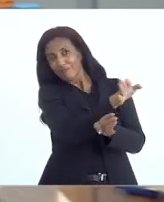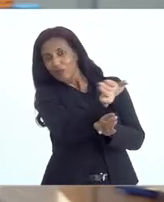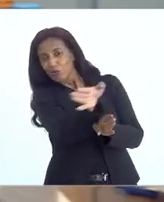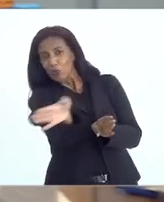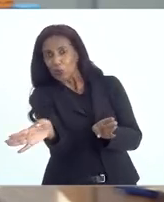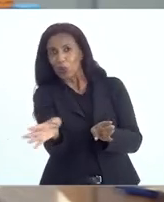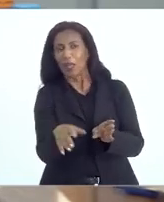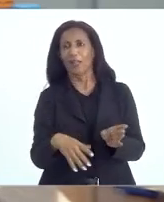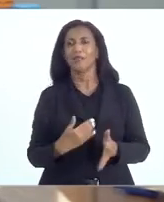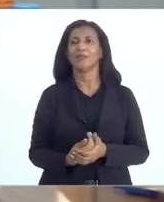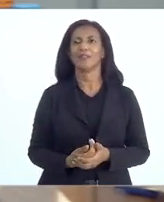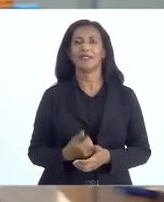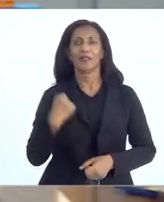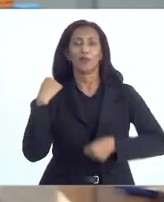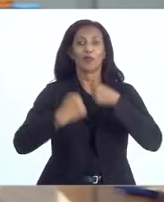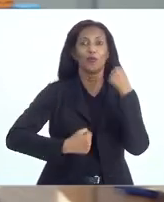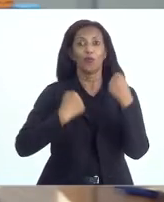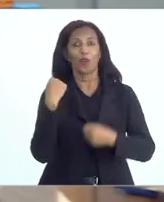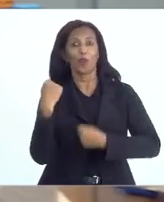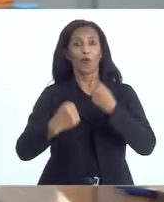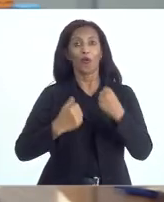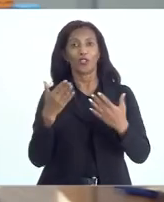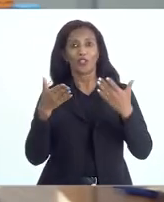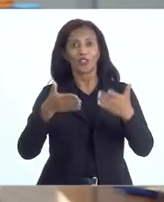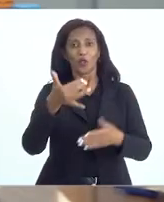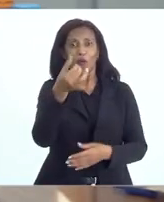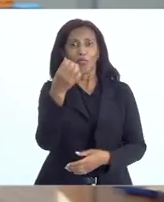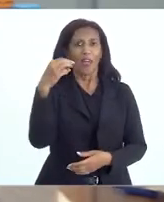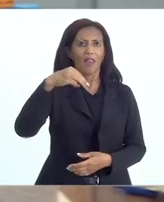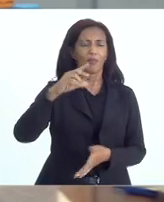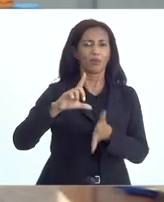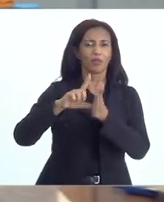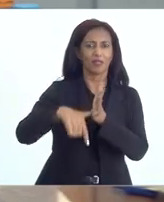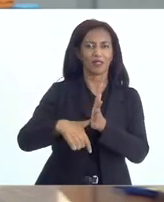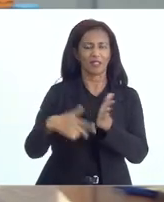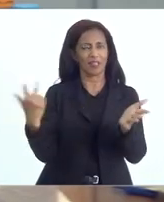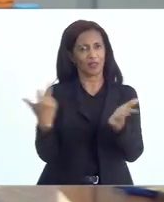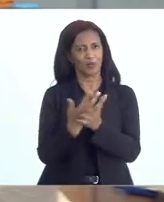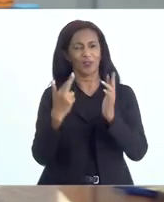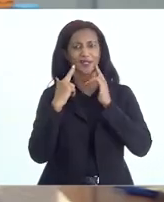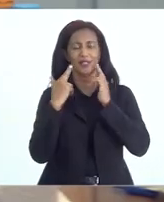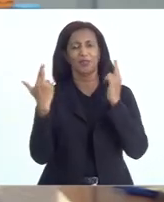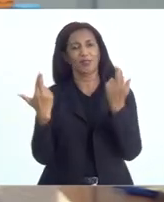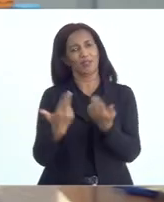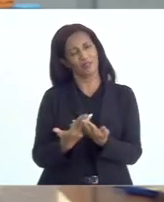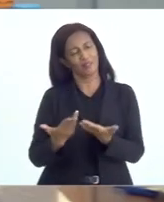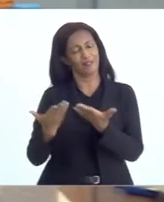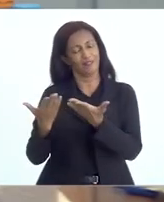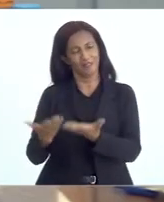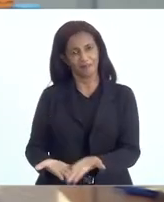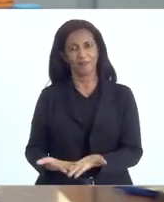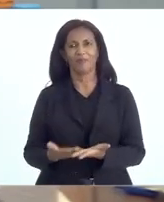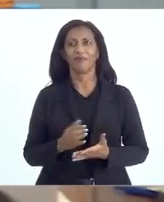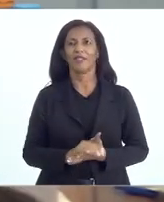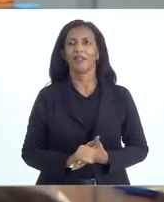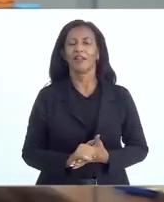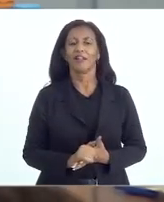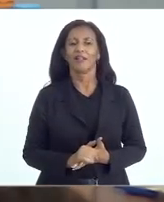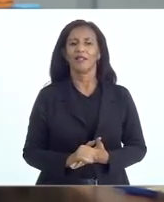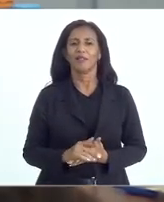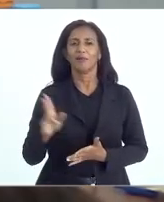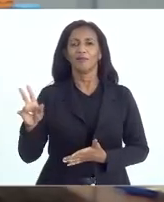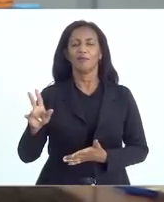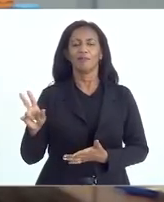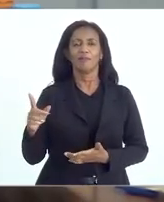entrada lateral E aí ele foi correndo a entrada lateral chegou 10 minutos atrasado ele teve a reunião foi recebido pelo Coronel Morais quando ele abriu pior